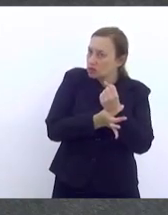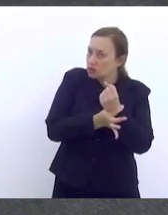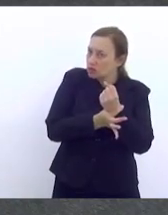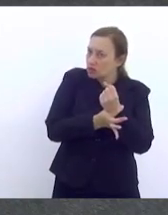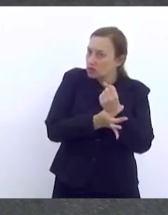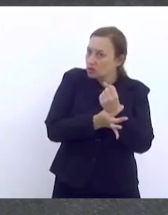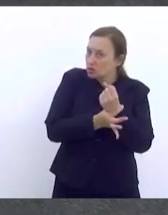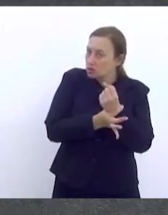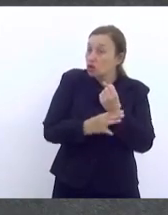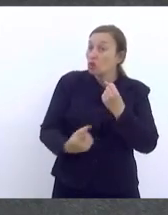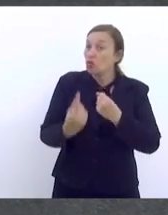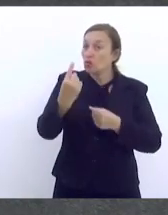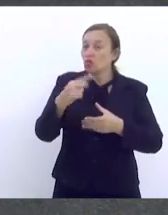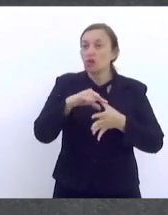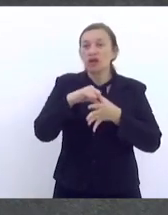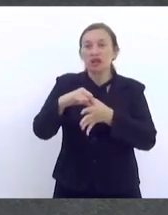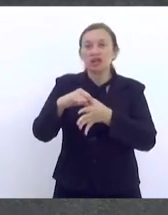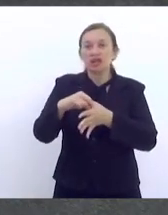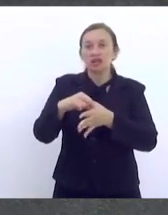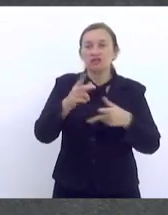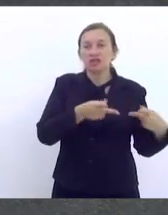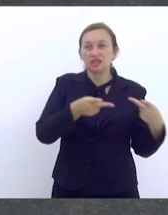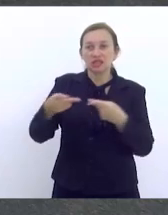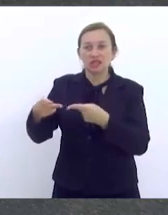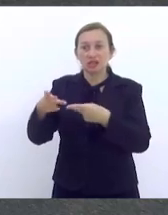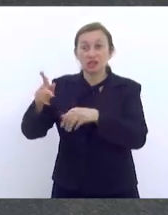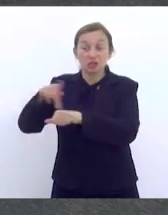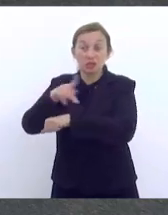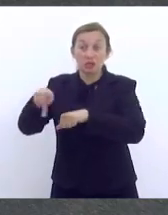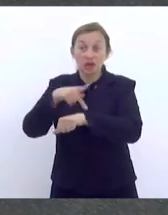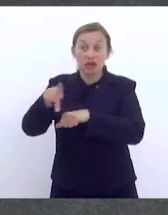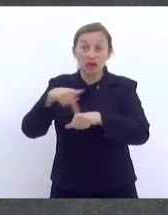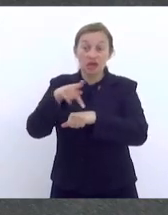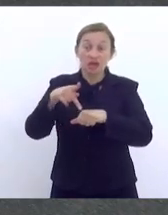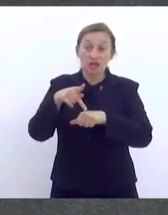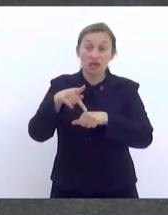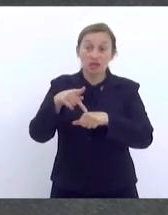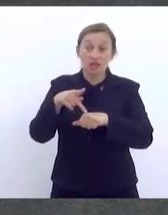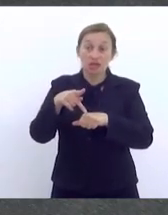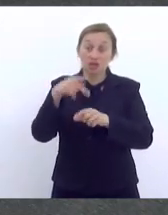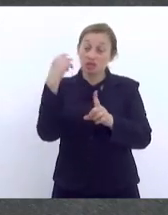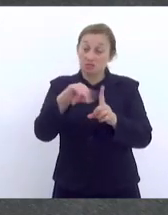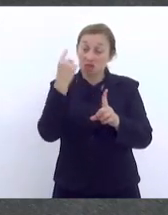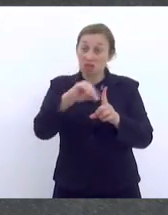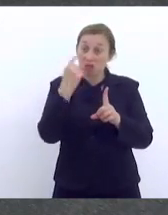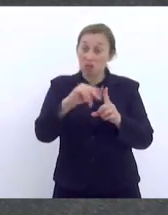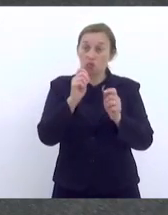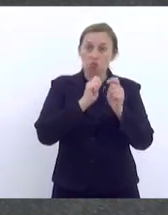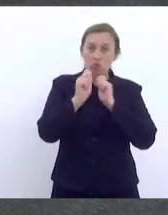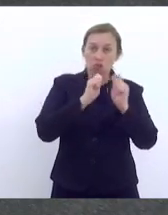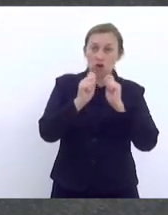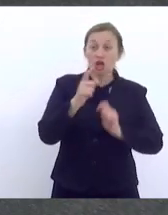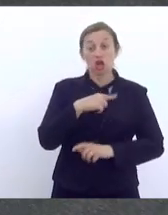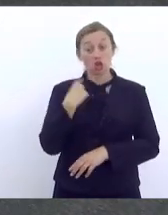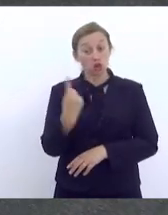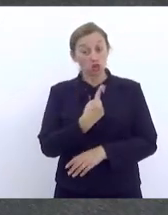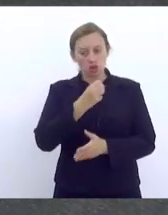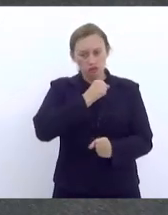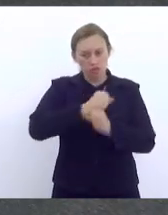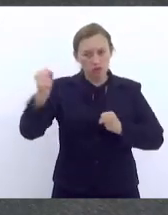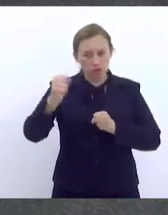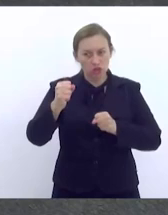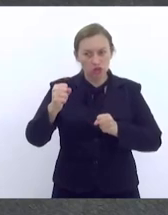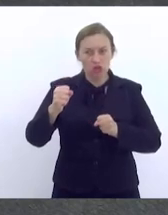um dos líderes que estava visitando o país que agrediu a jornalista e nós repudiamos e o ministério de relações